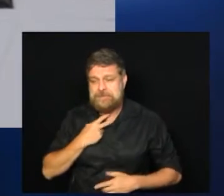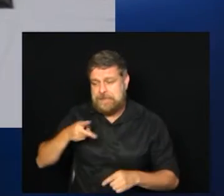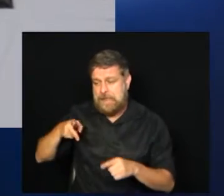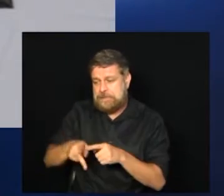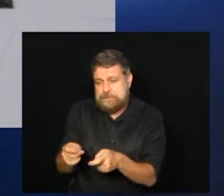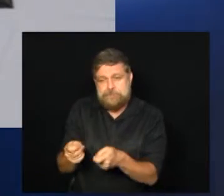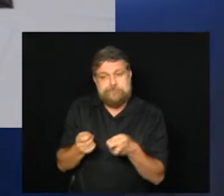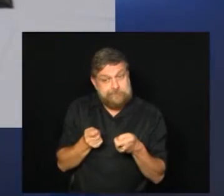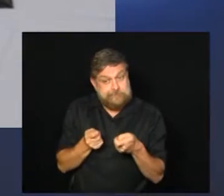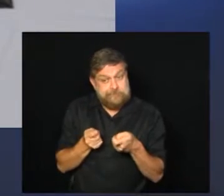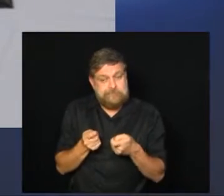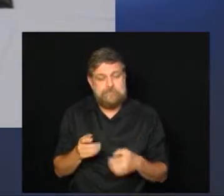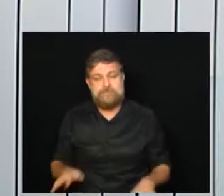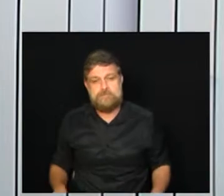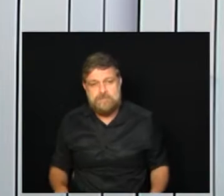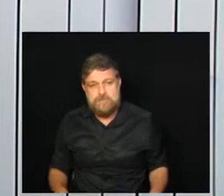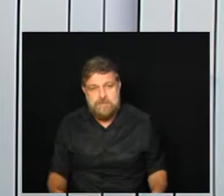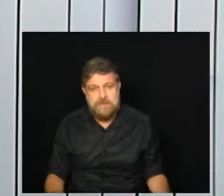dia a dia?